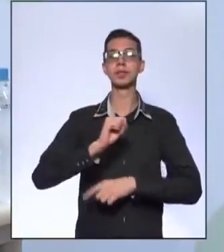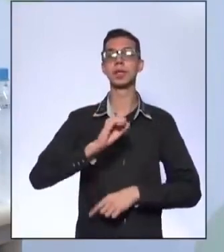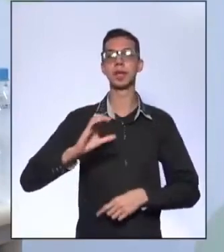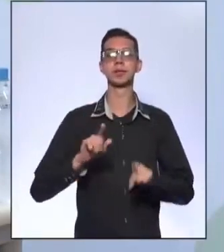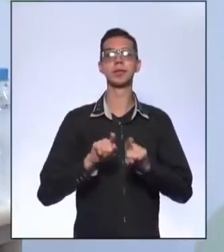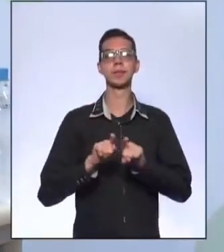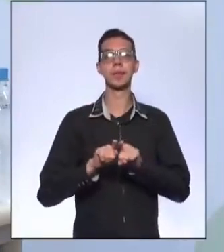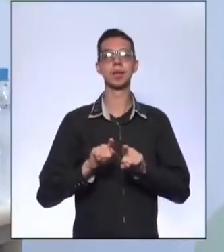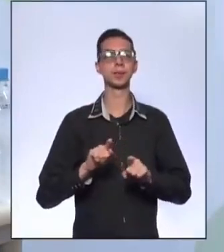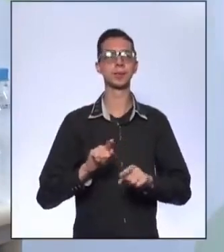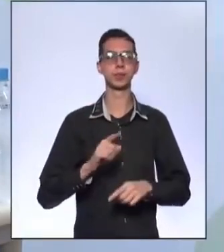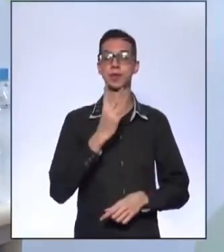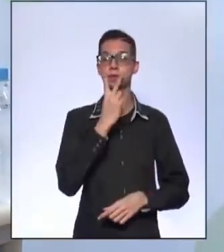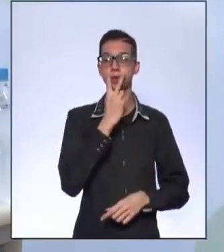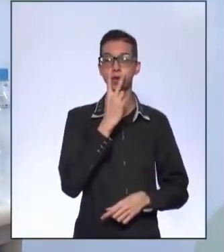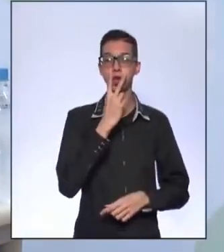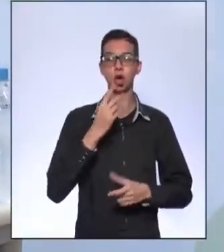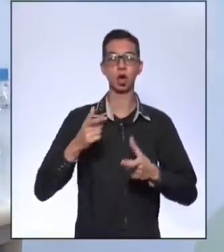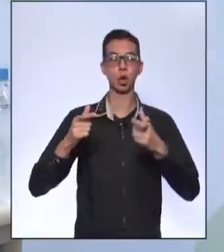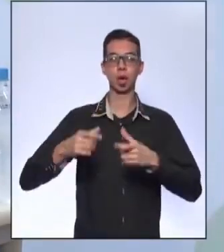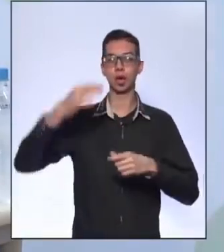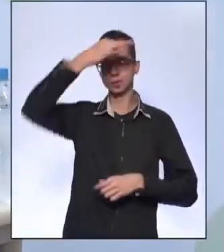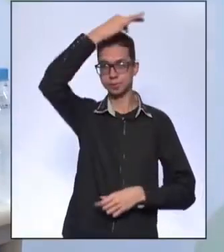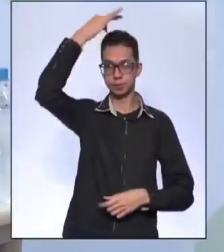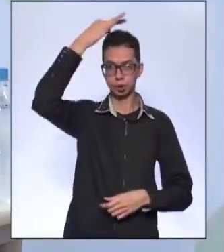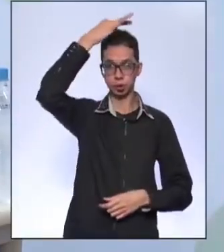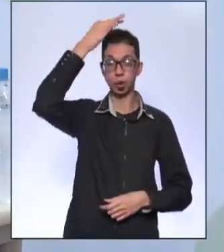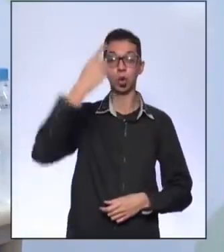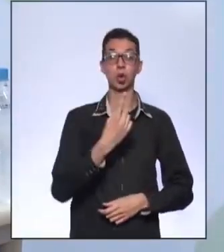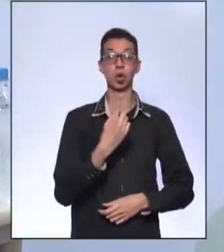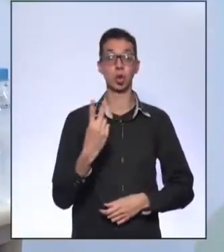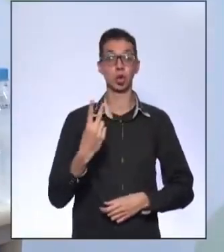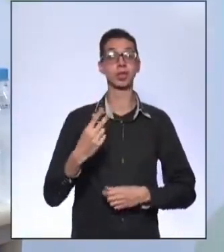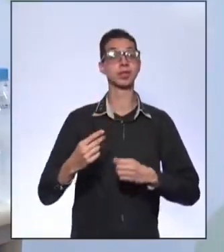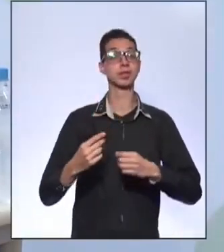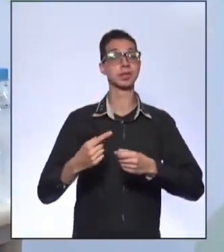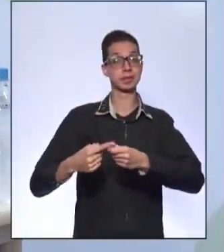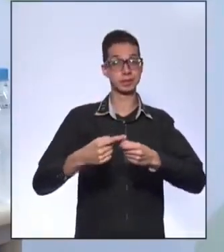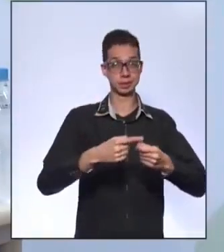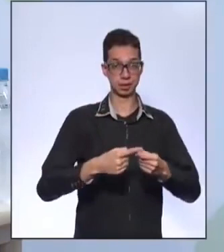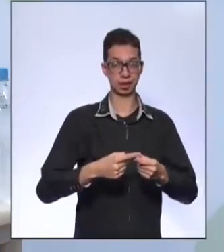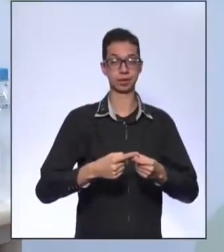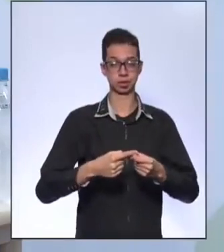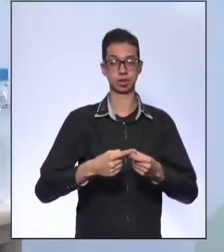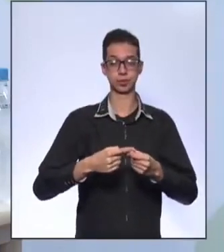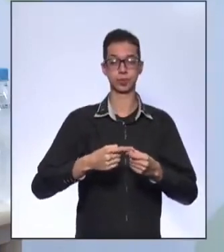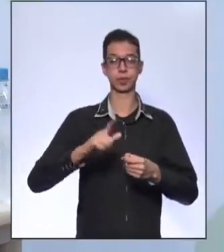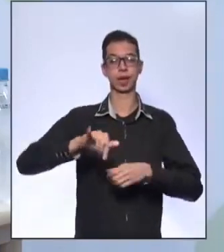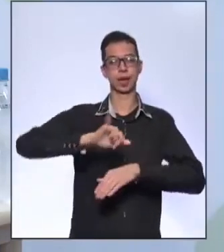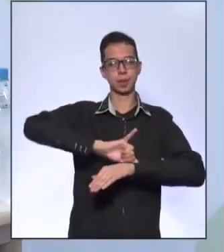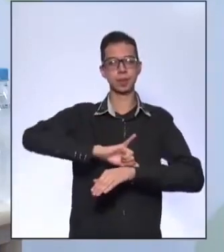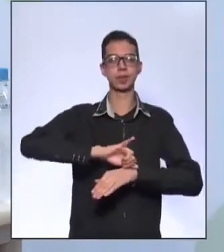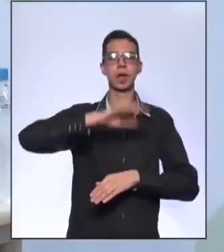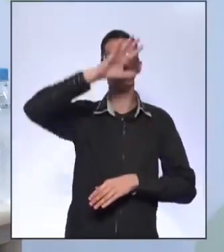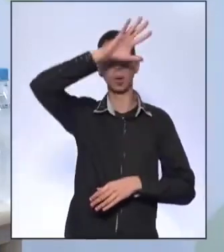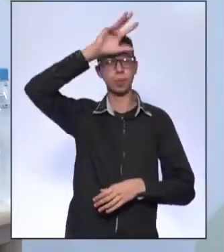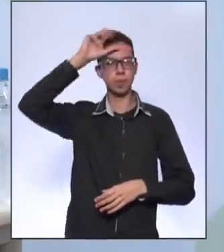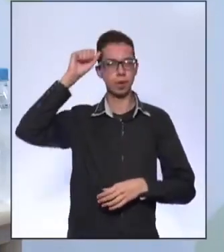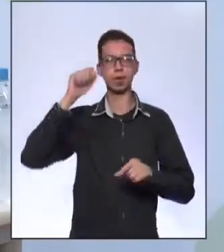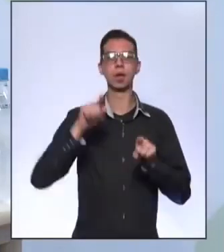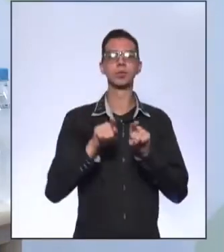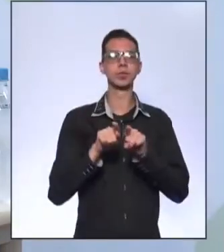tá então eram doze cidades né que eram todas as capitais Manaus Belém Fortaleza